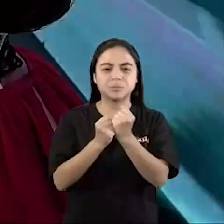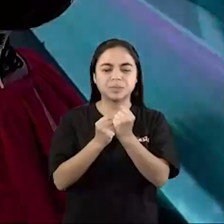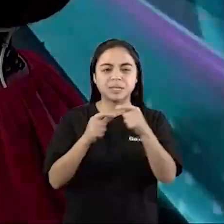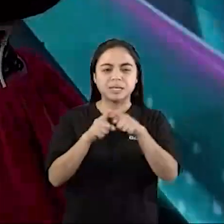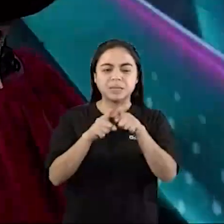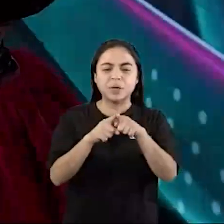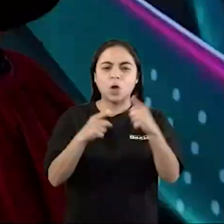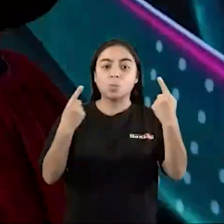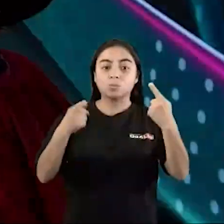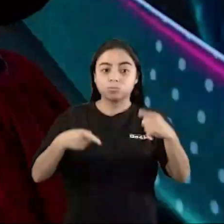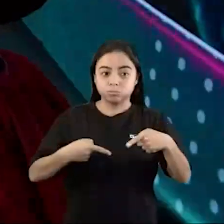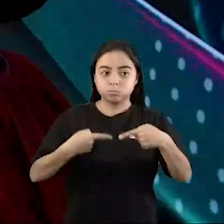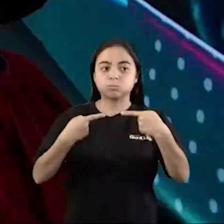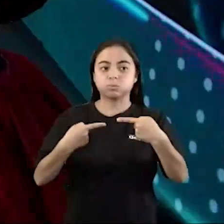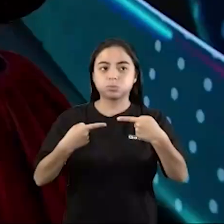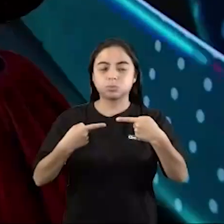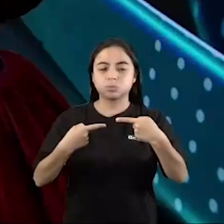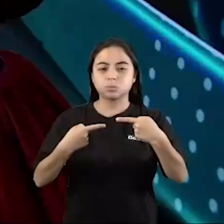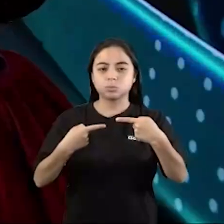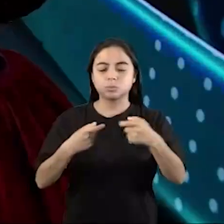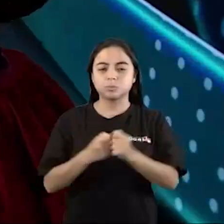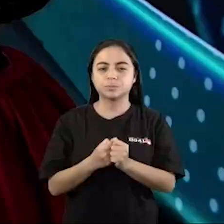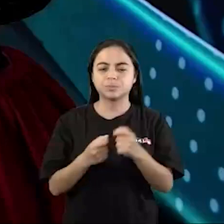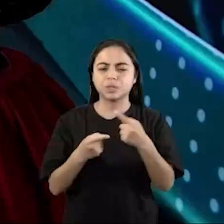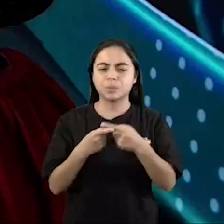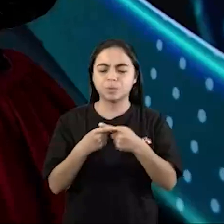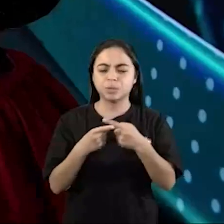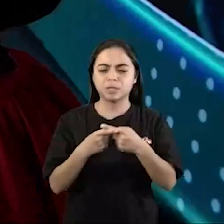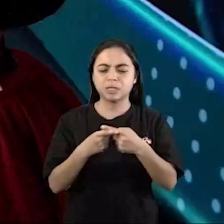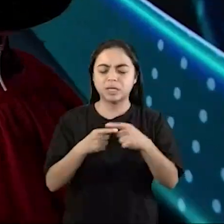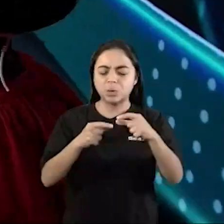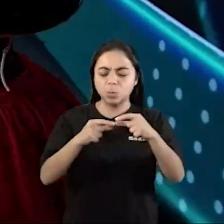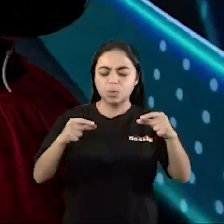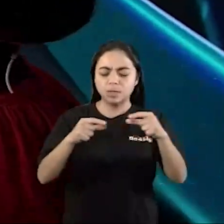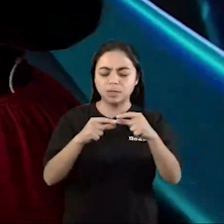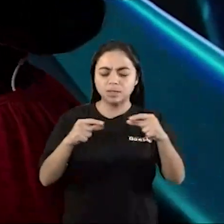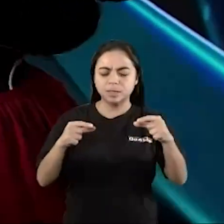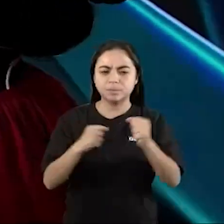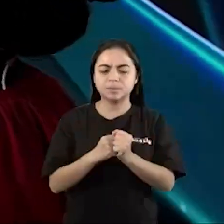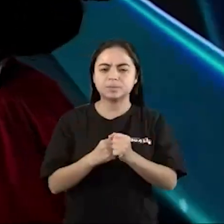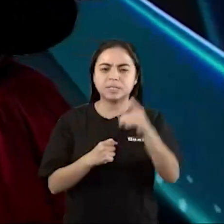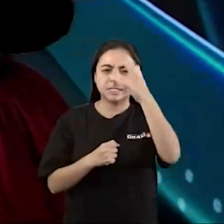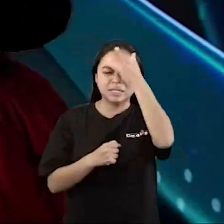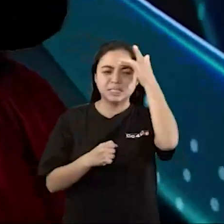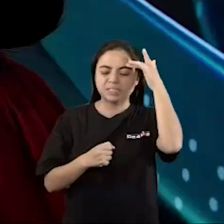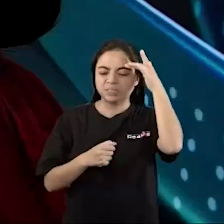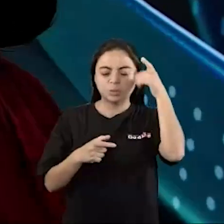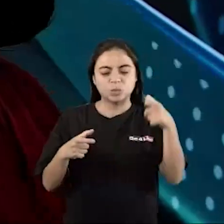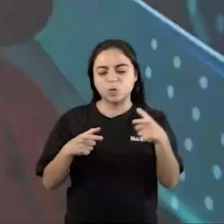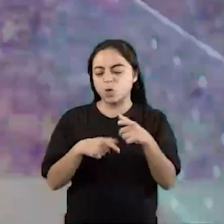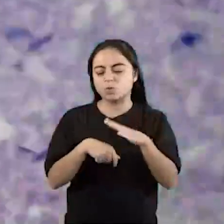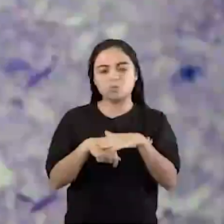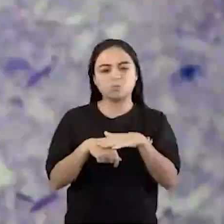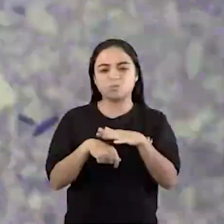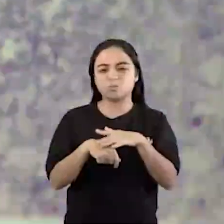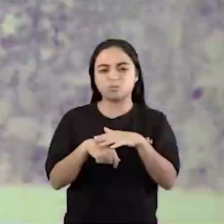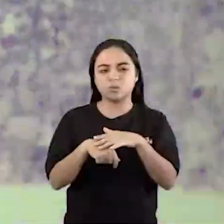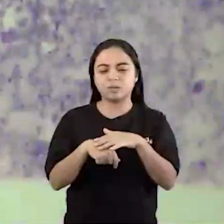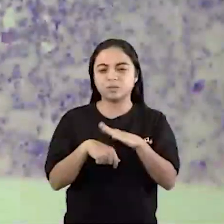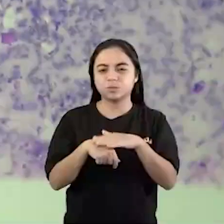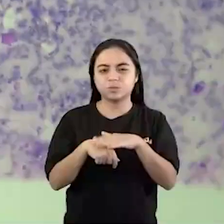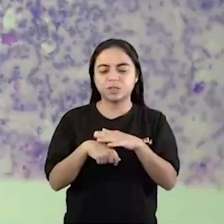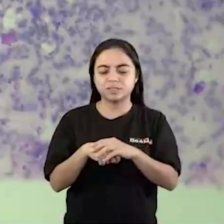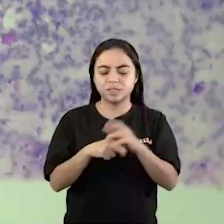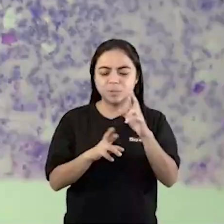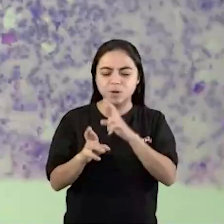bem desafiadora, para falar a verdade com vocês, porque é uma lâmina que as pessoas pouco fazem para fazer